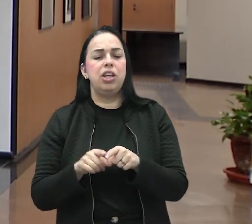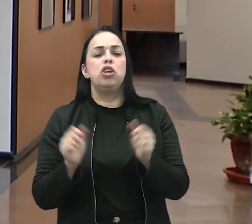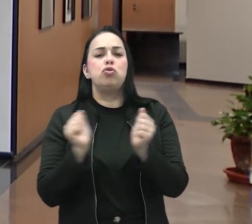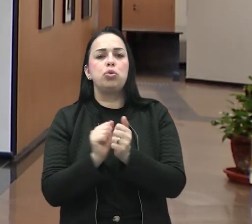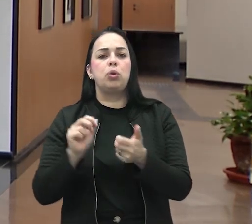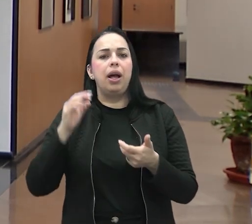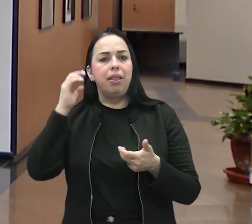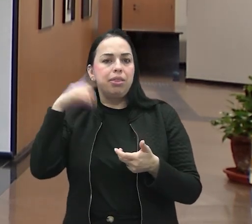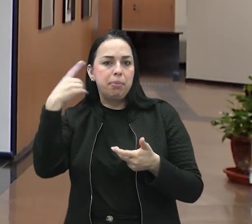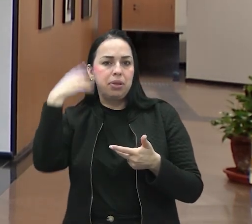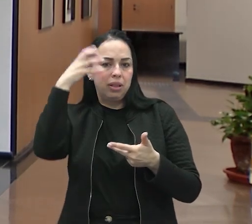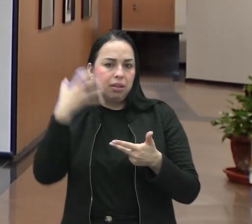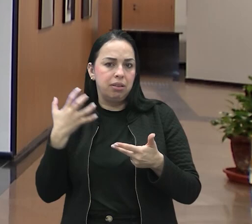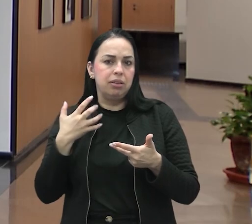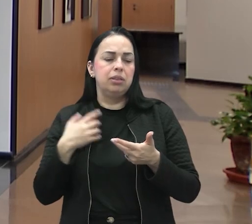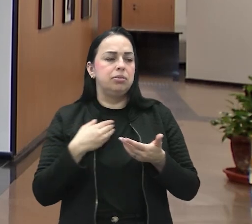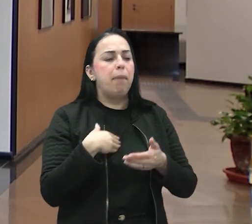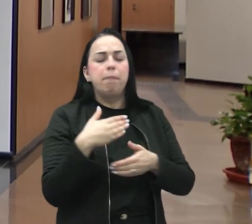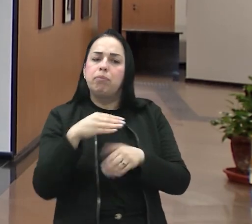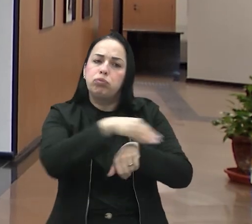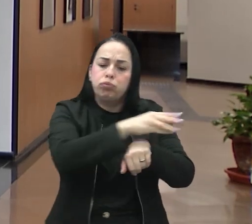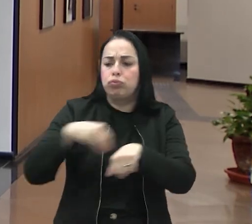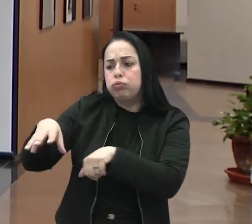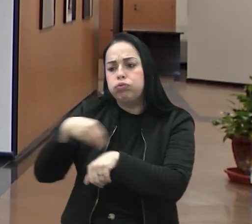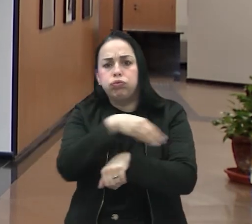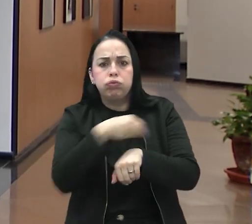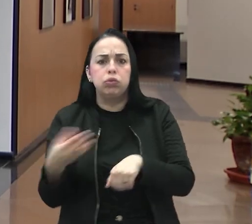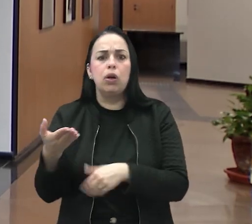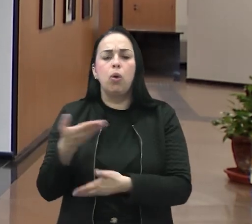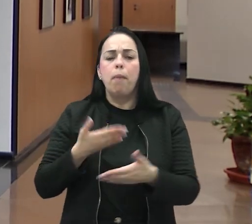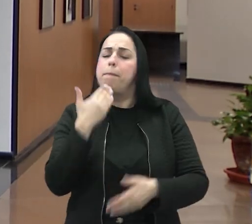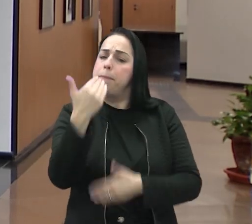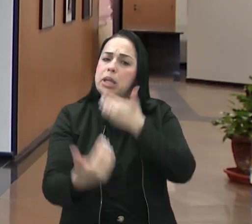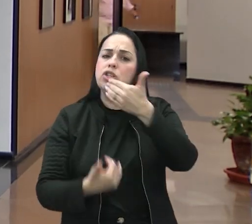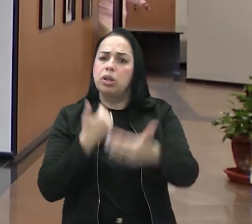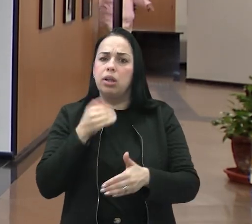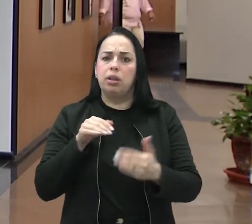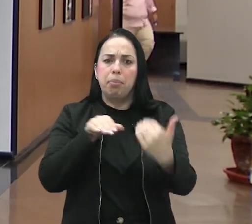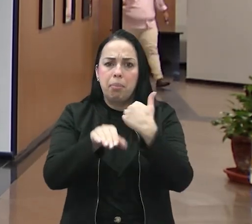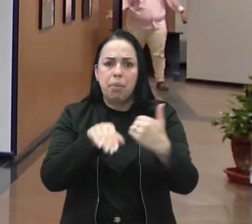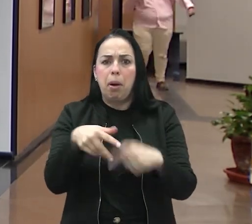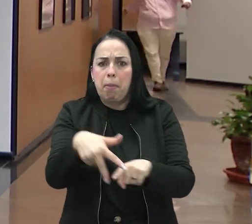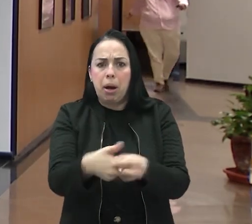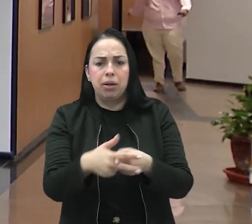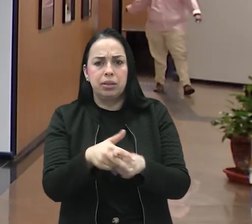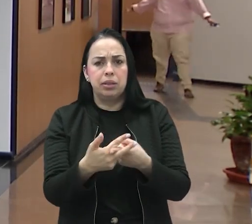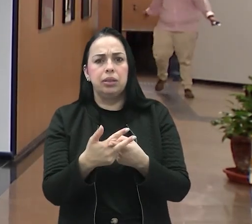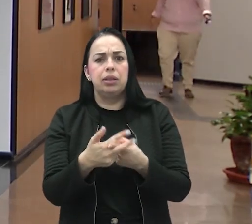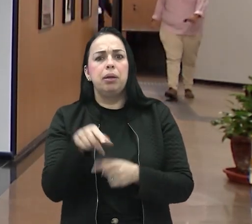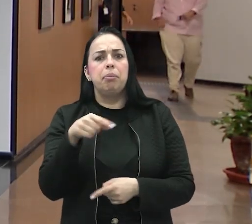desde 2019 tem feito essa intermediação solicitando a modernização. Então é muito importante a questão